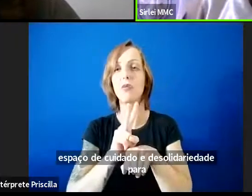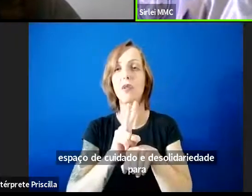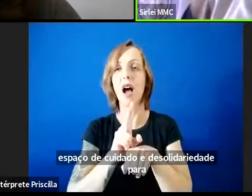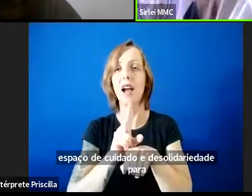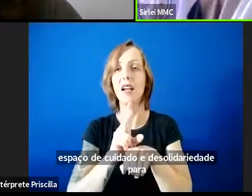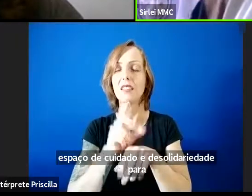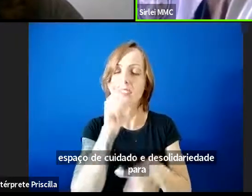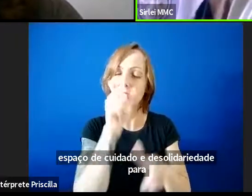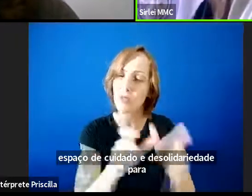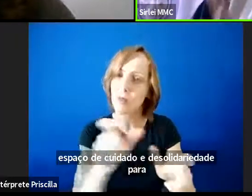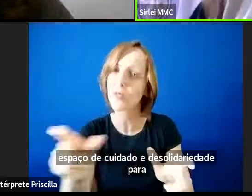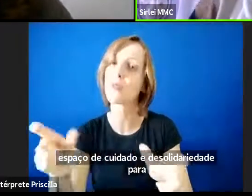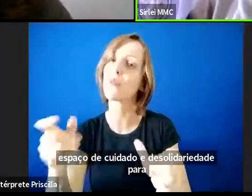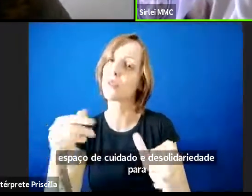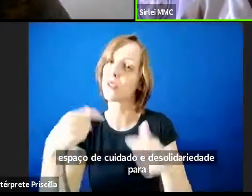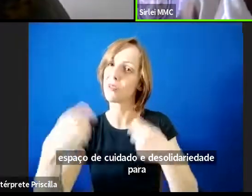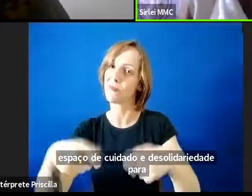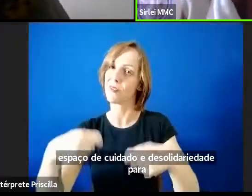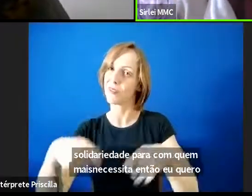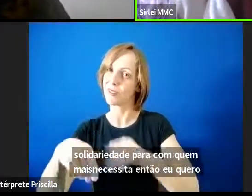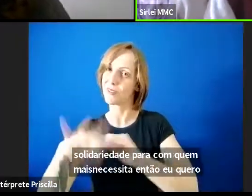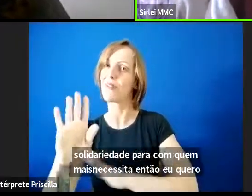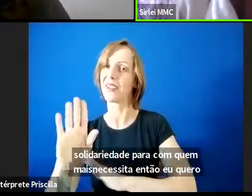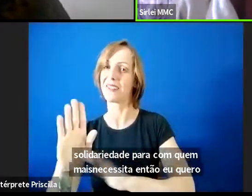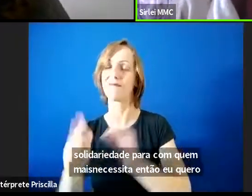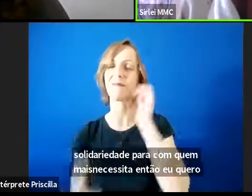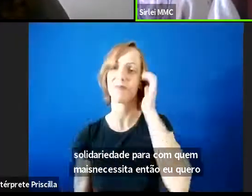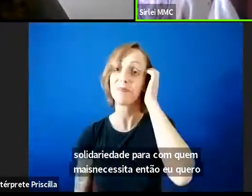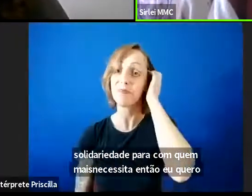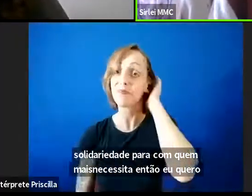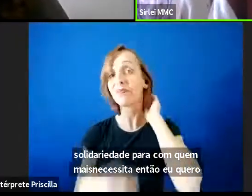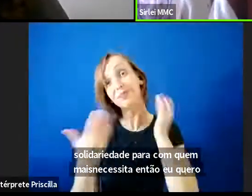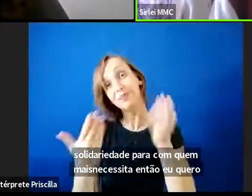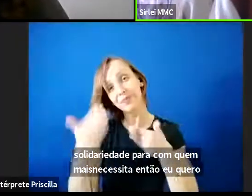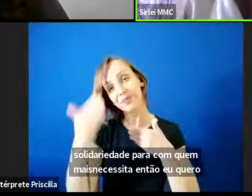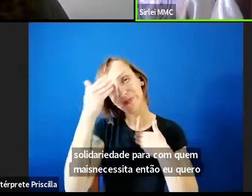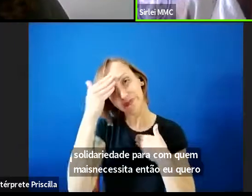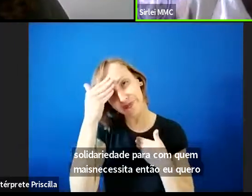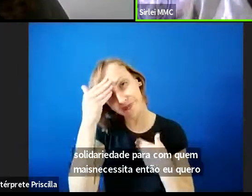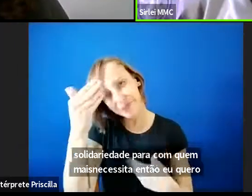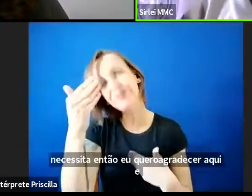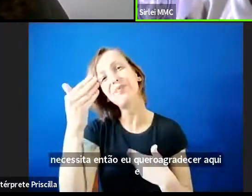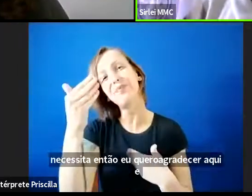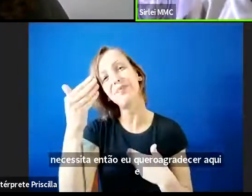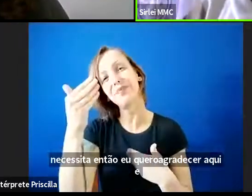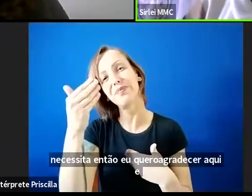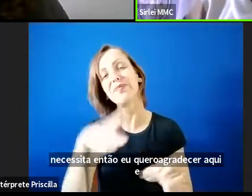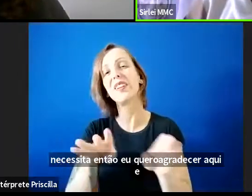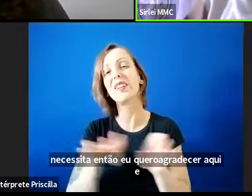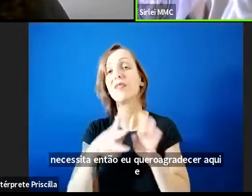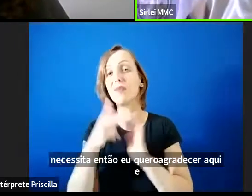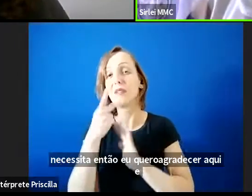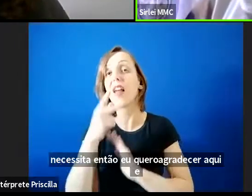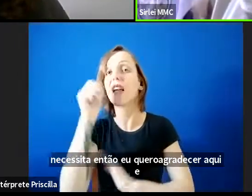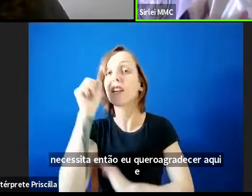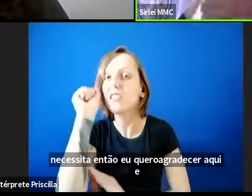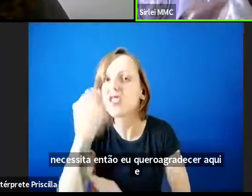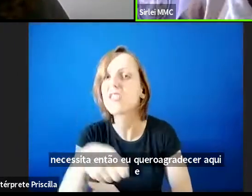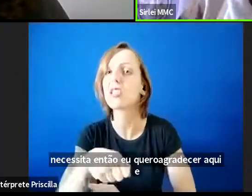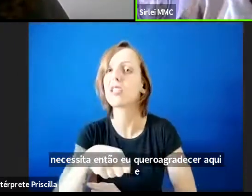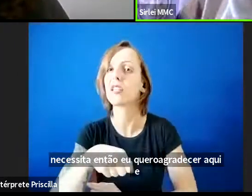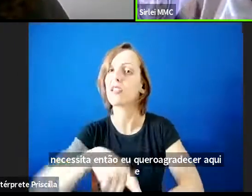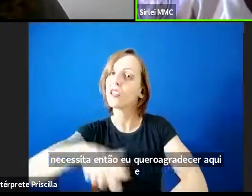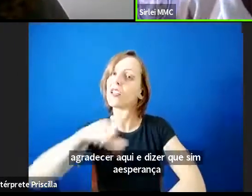eu quero agradecer aqui e dizer que sim, a esperança de